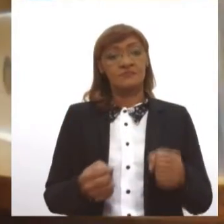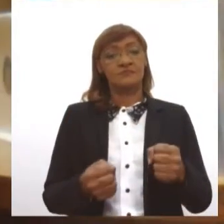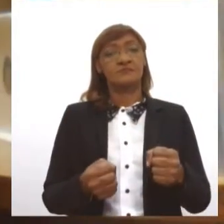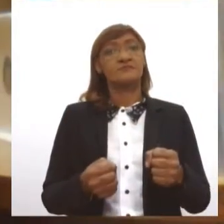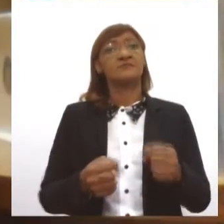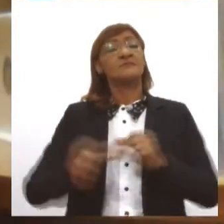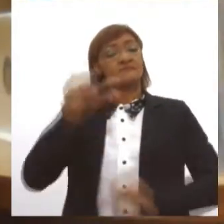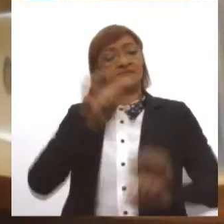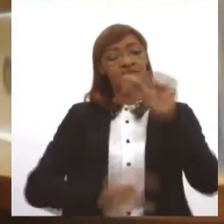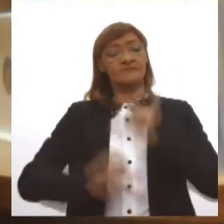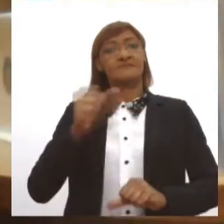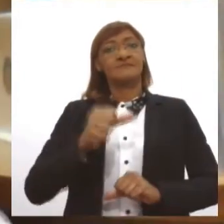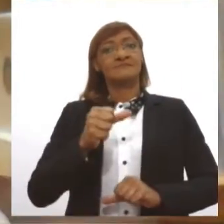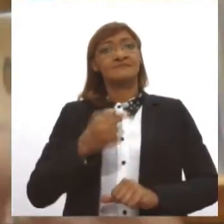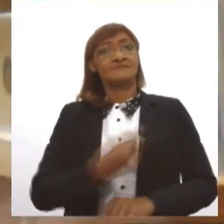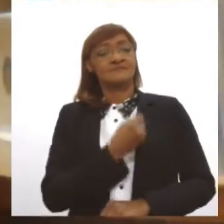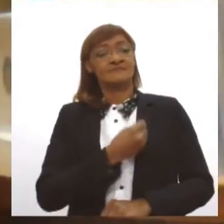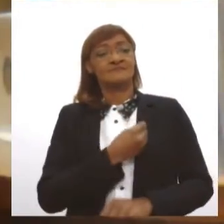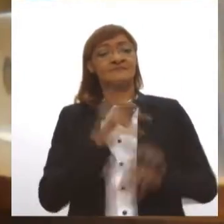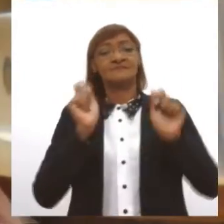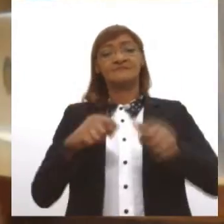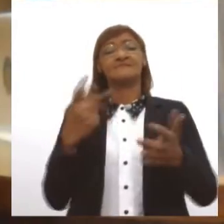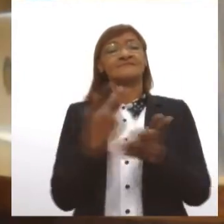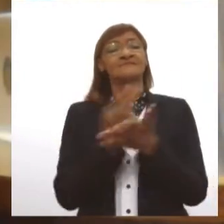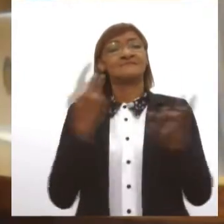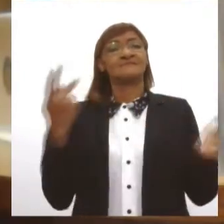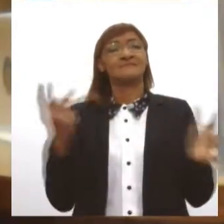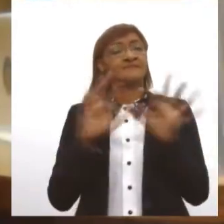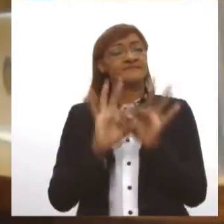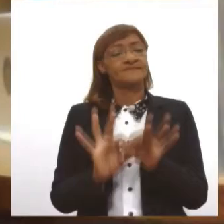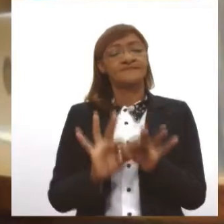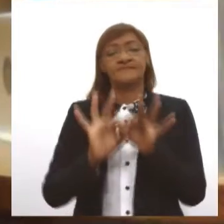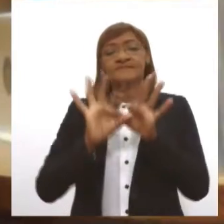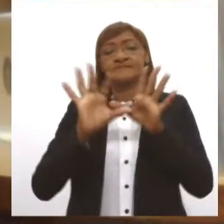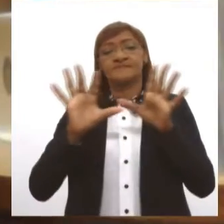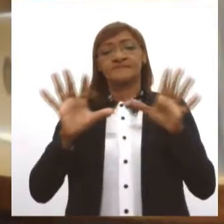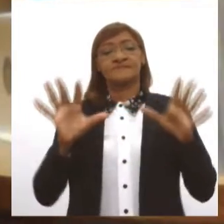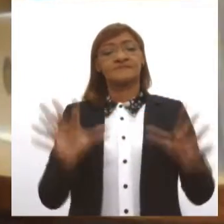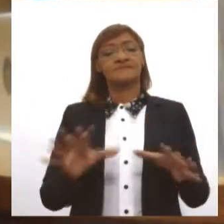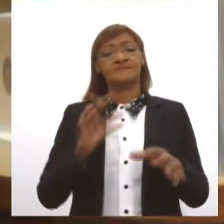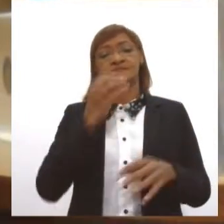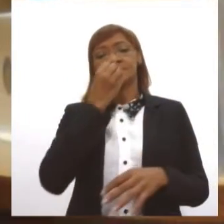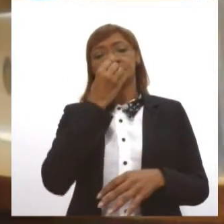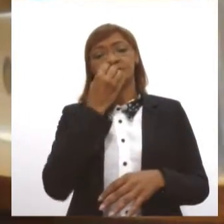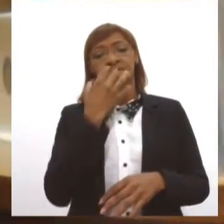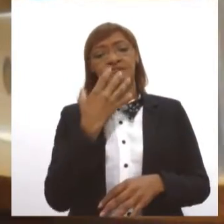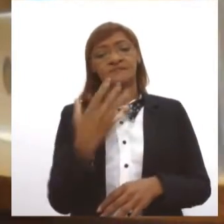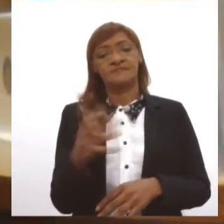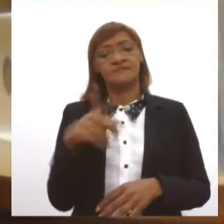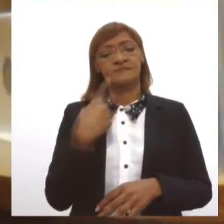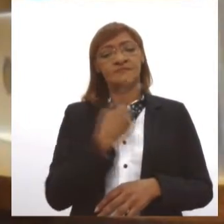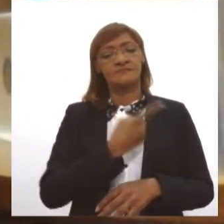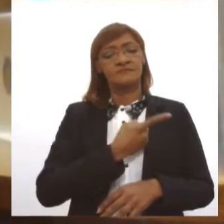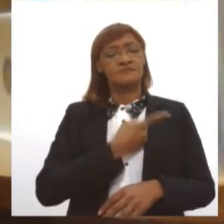acontece, né? Então essa liberdade, esse bem-estar favorece e que a gente mantenha essa saúde dentro das